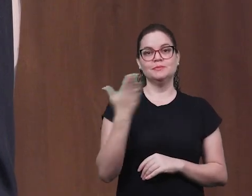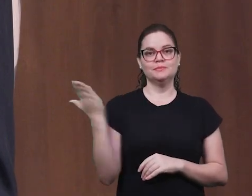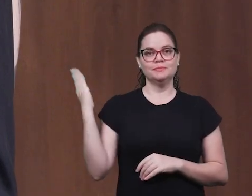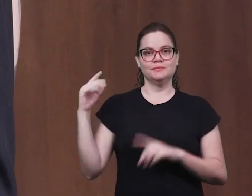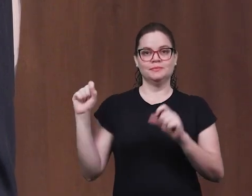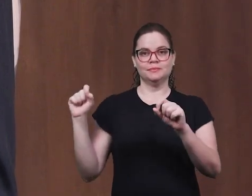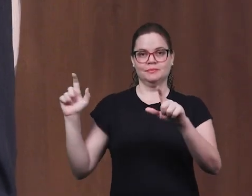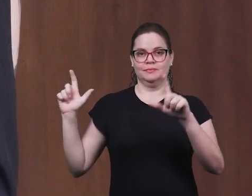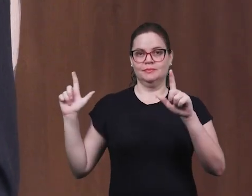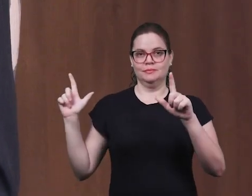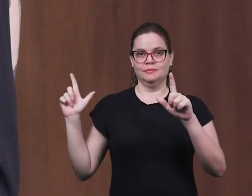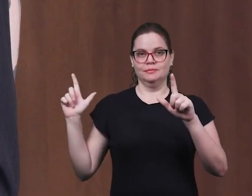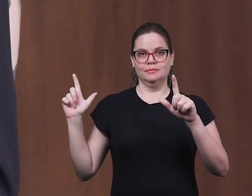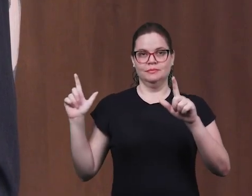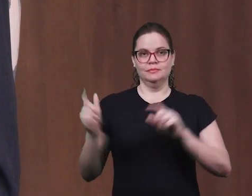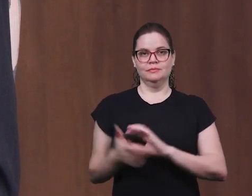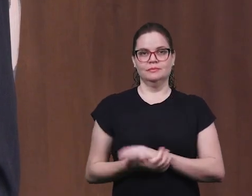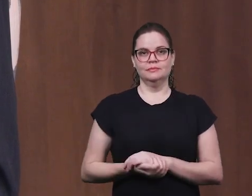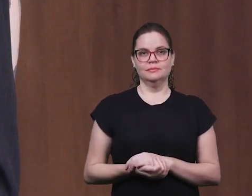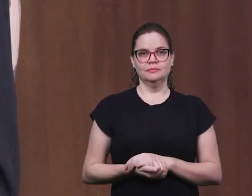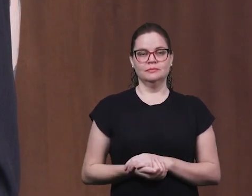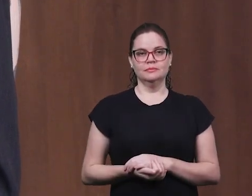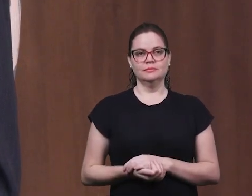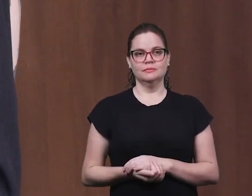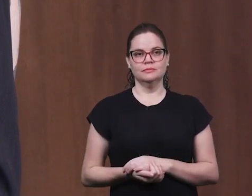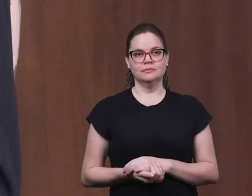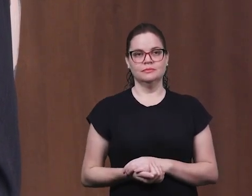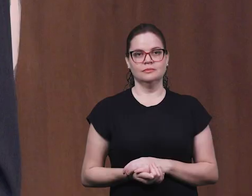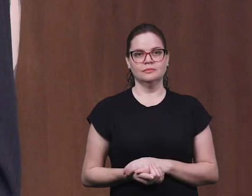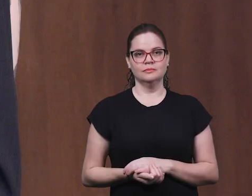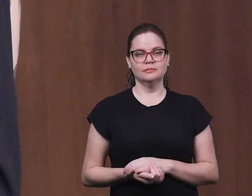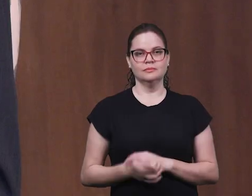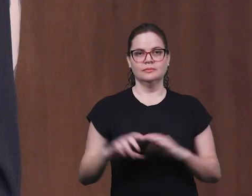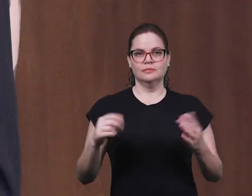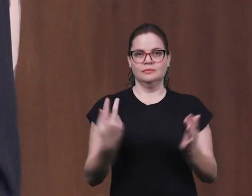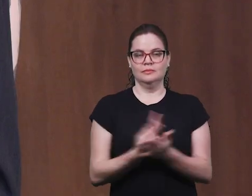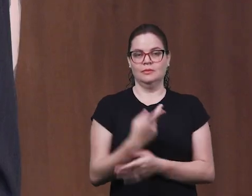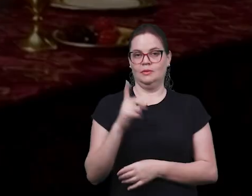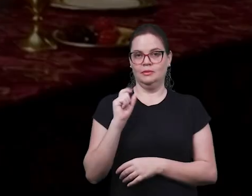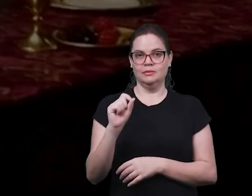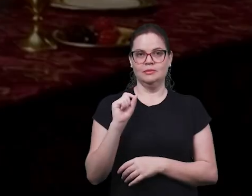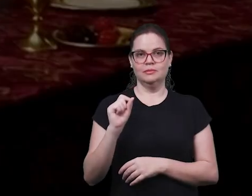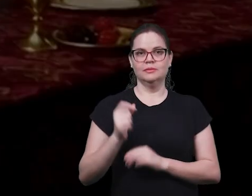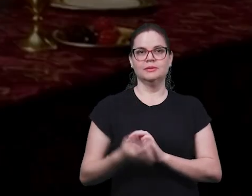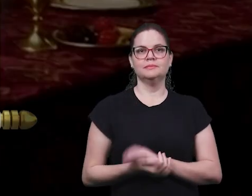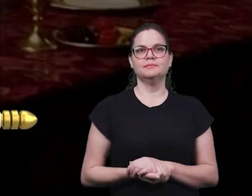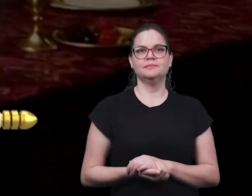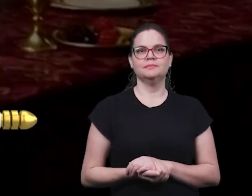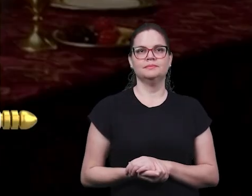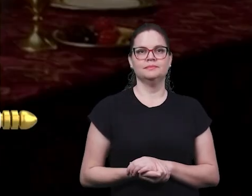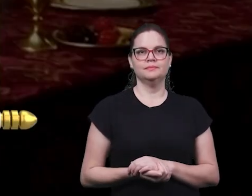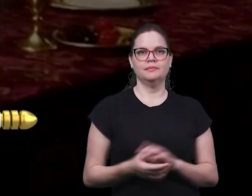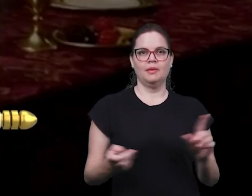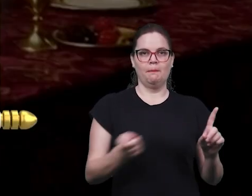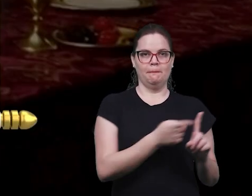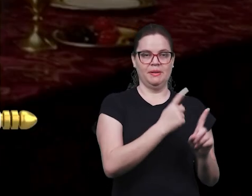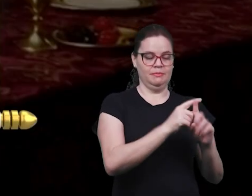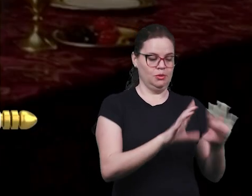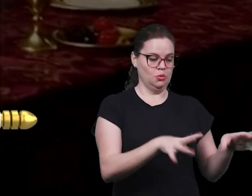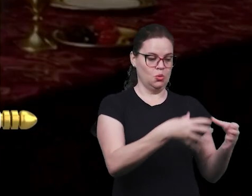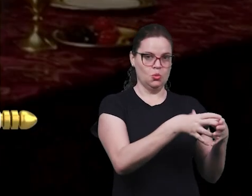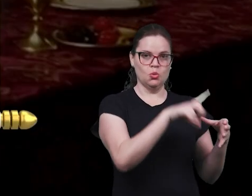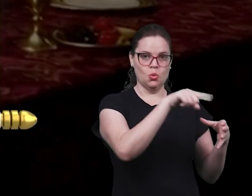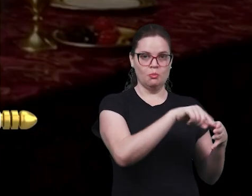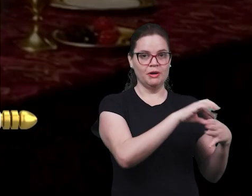esse quadro na tela. E aconteceu o seguinte: a primeira